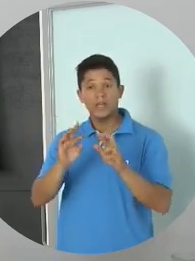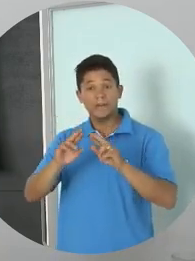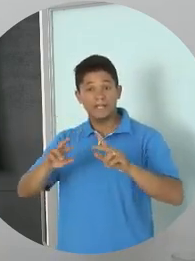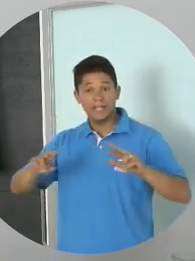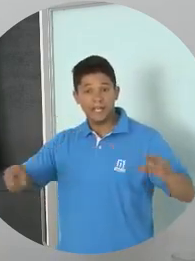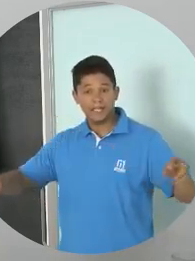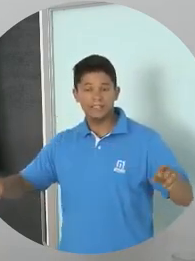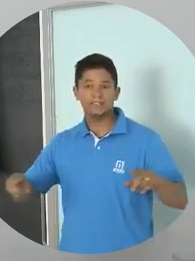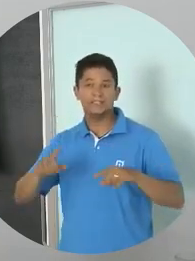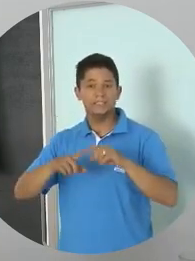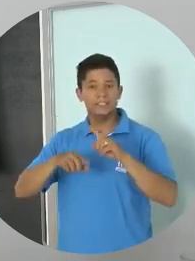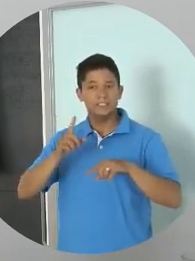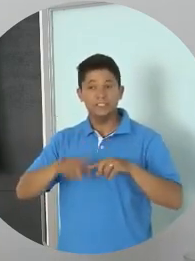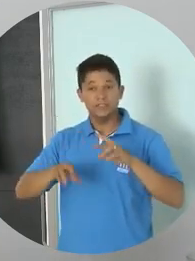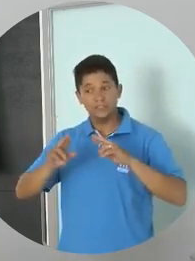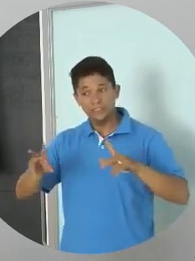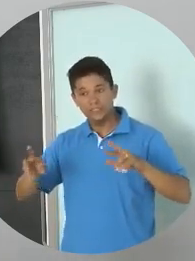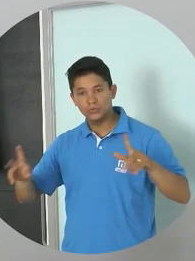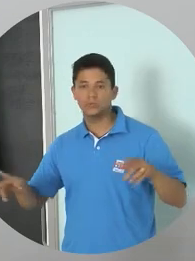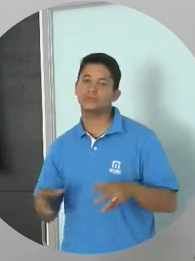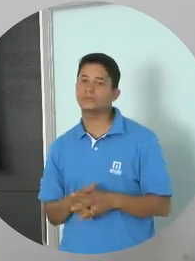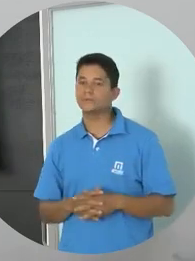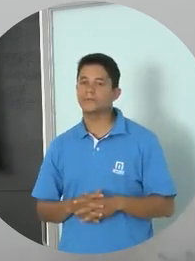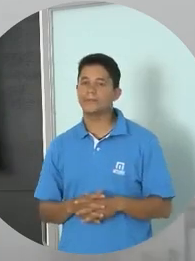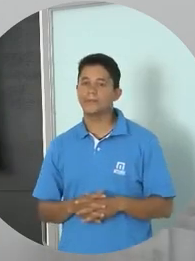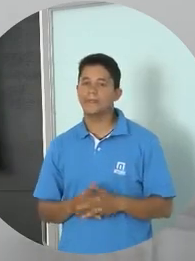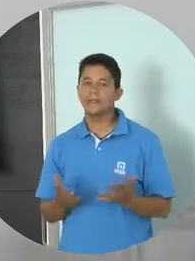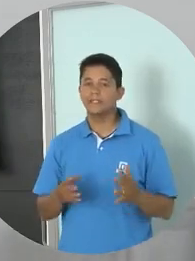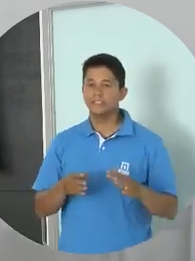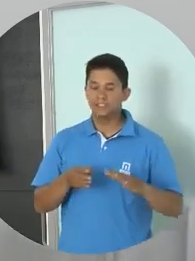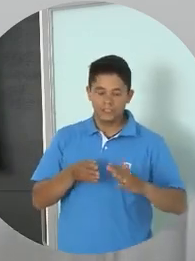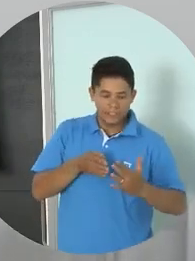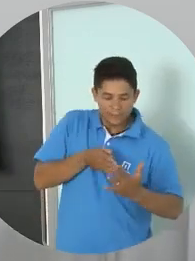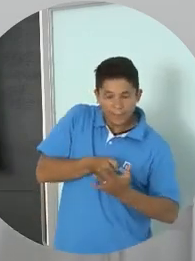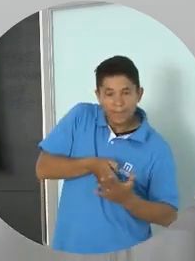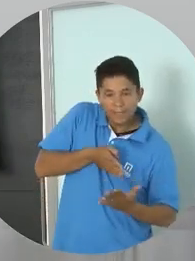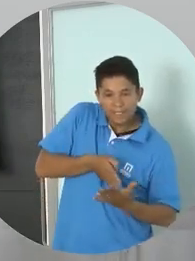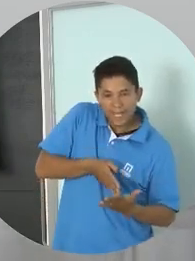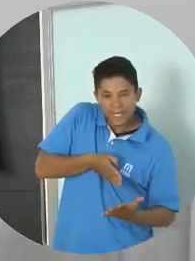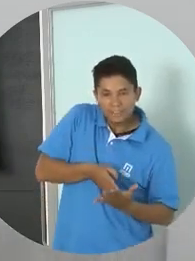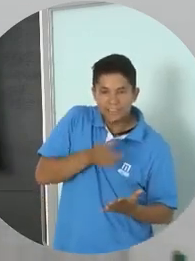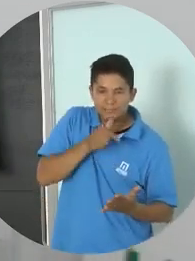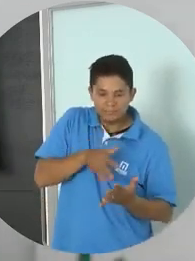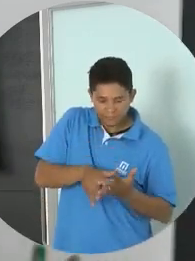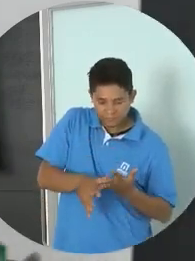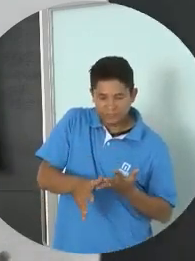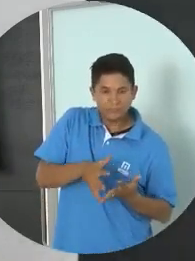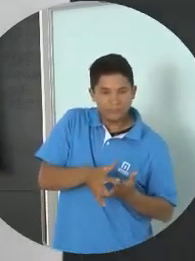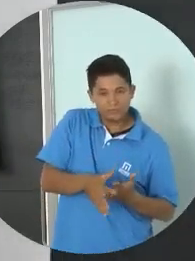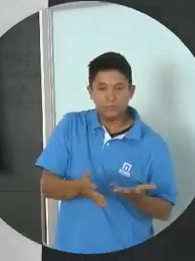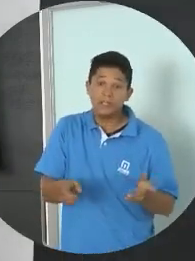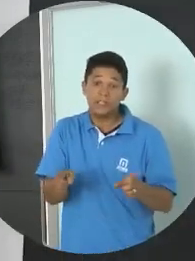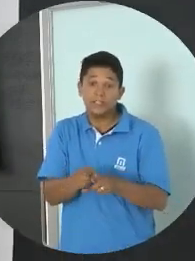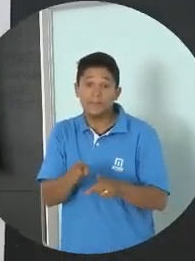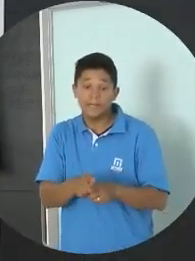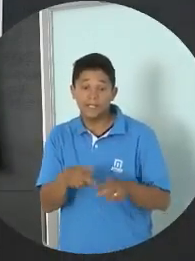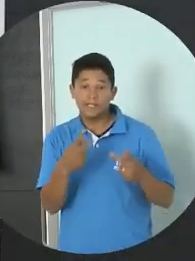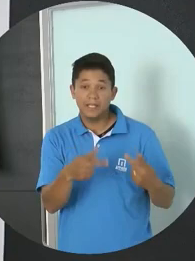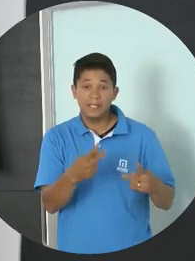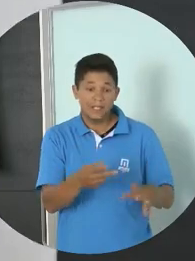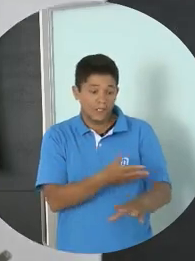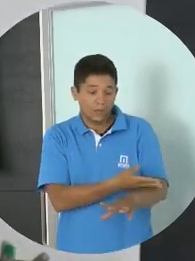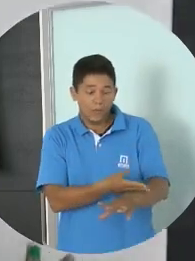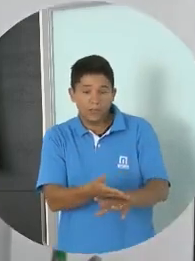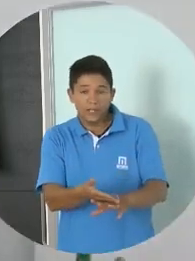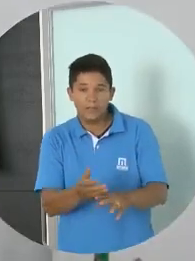de permeabilidade, em termos de índice de vazios, em termos de comportamento. A gente precisa verificar